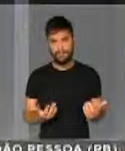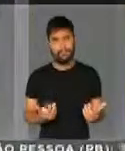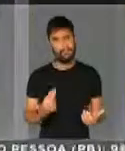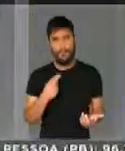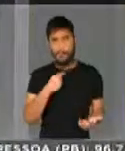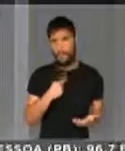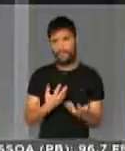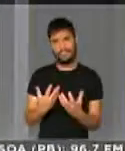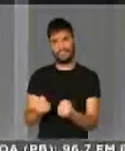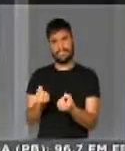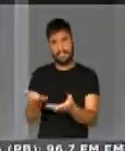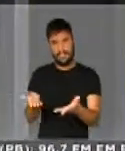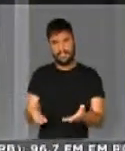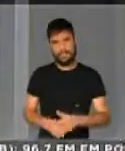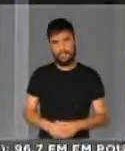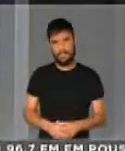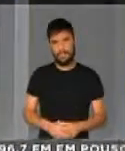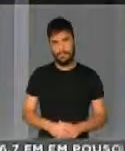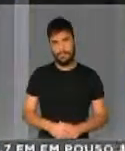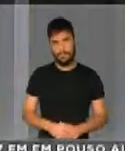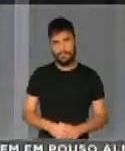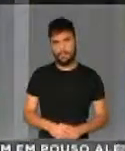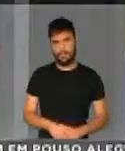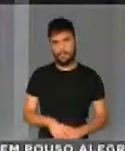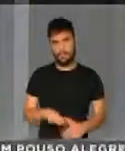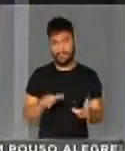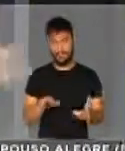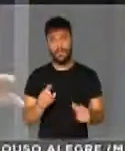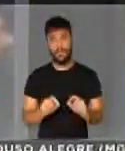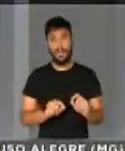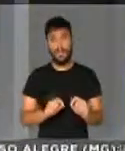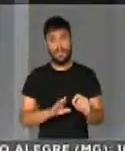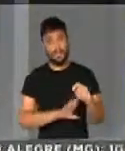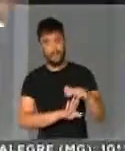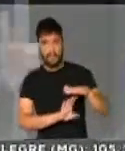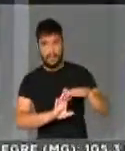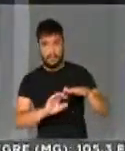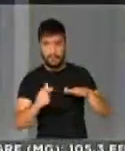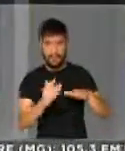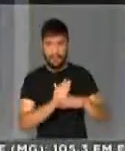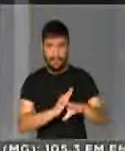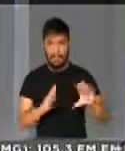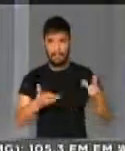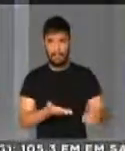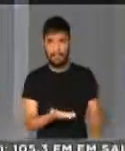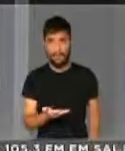não pode permitir que nós tenhamos umas empresas